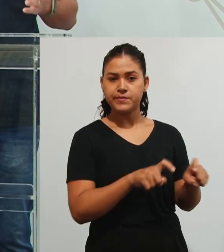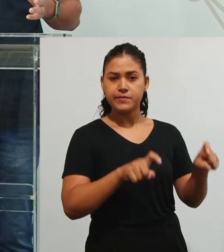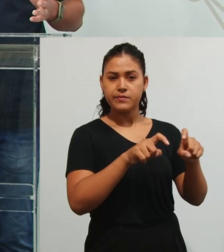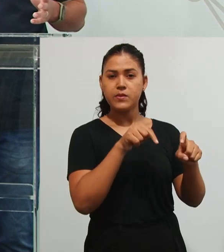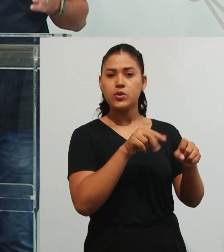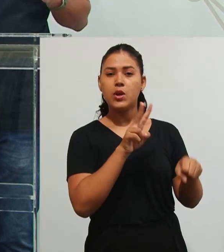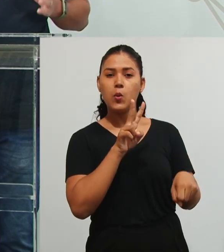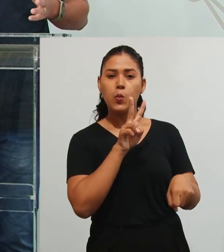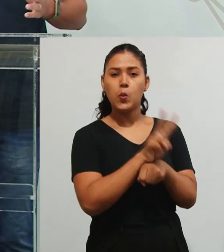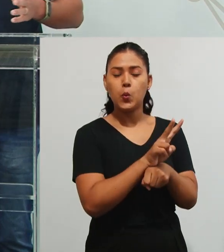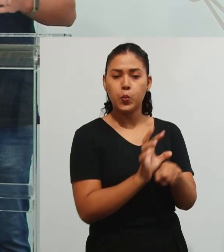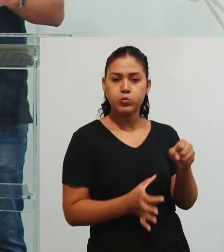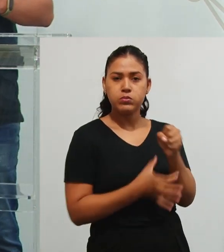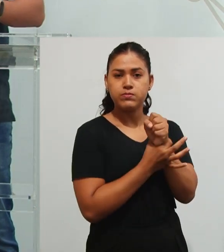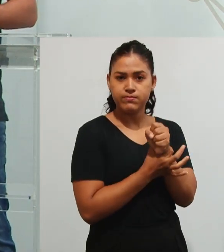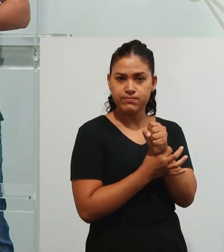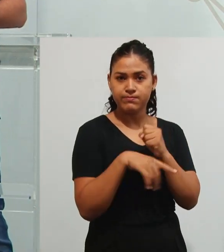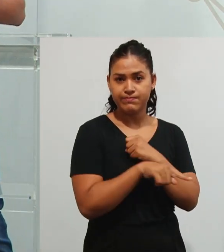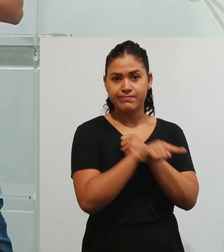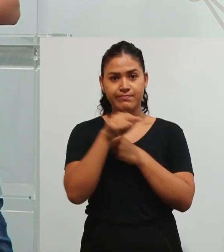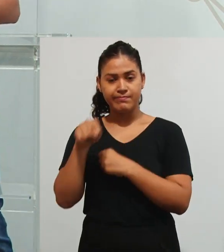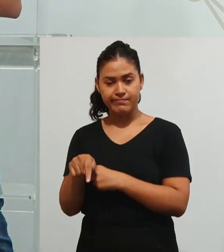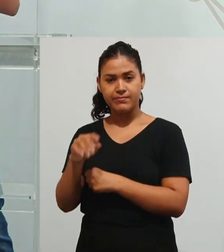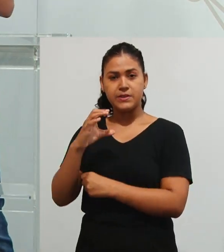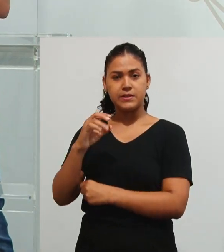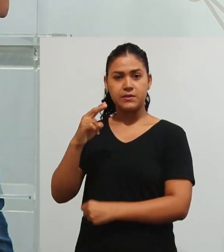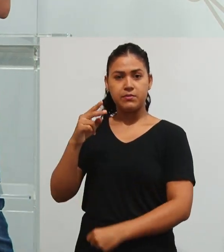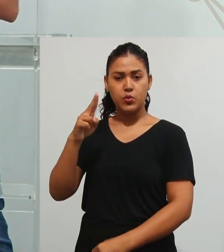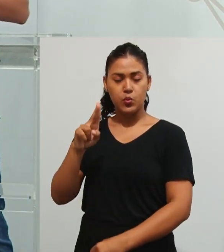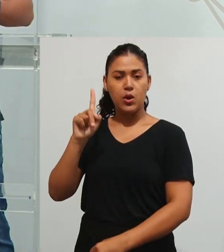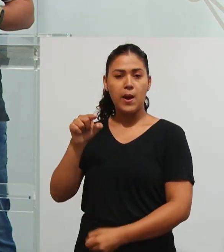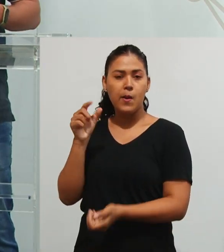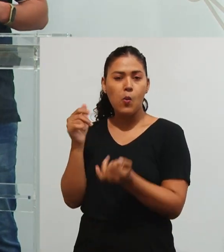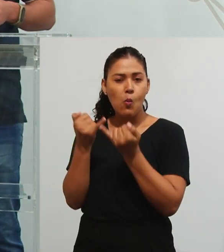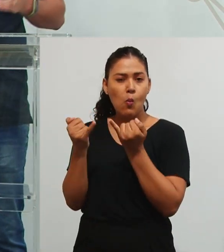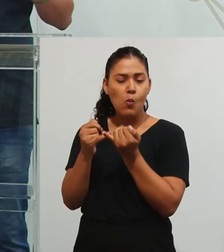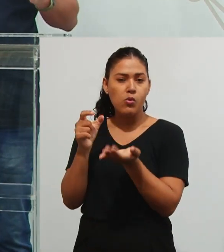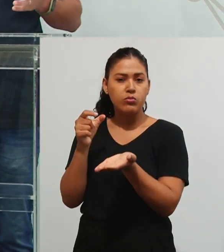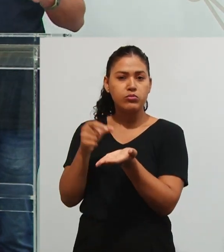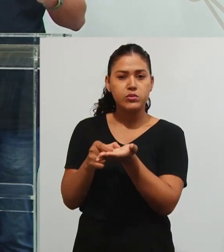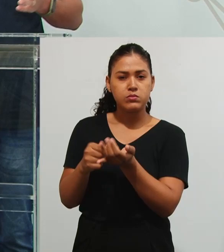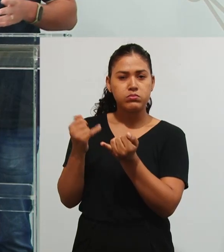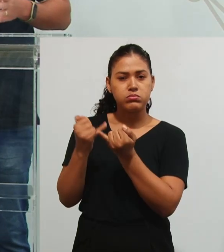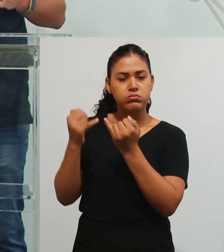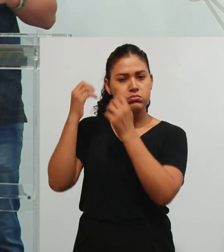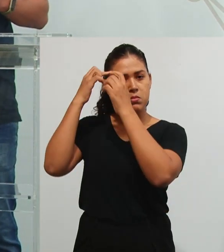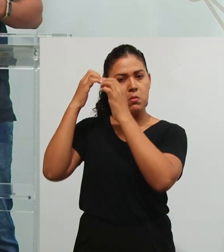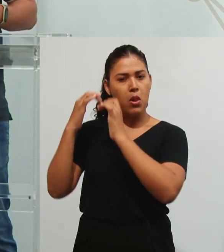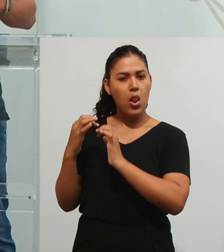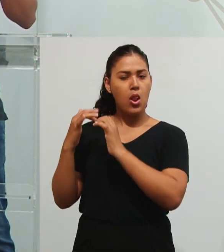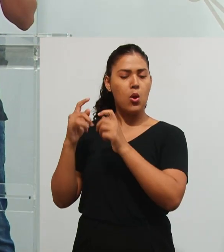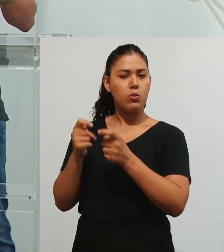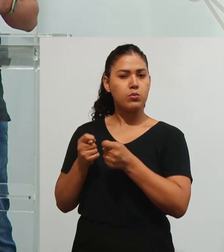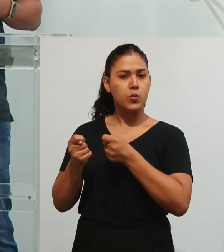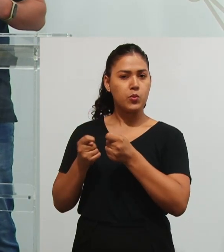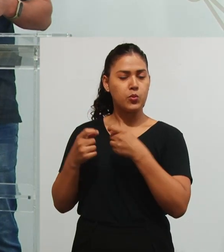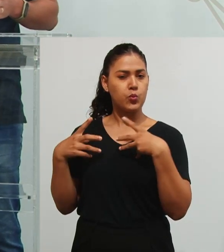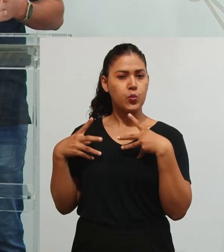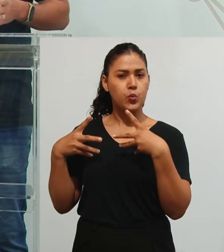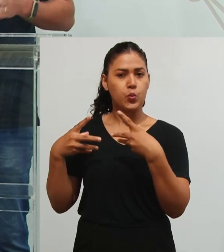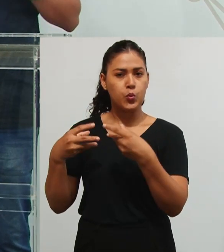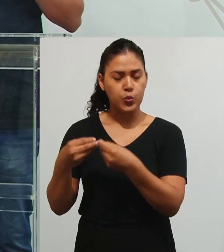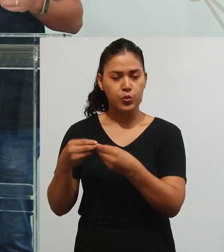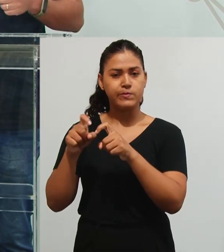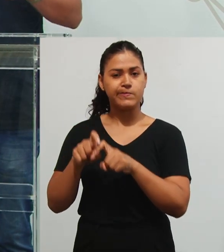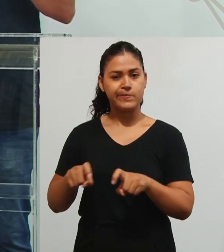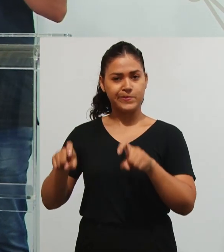de proteção, enquanto que a CPU é um chip interno do computador responsável pela execução de todas as tarefas da